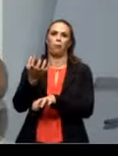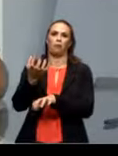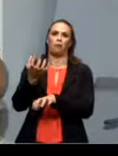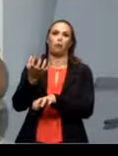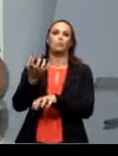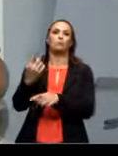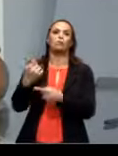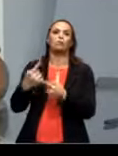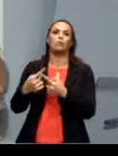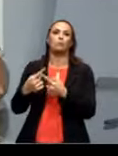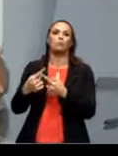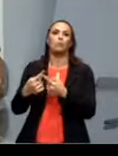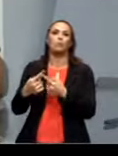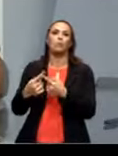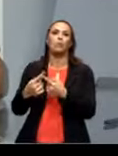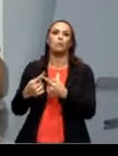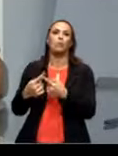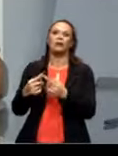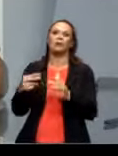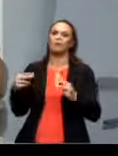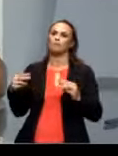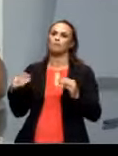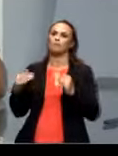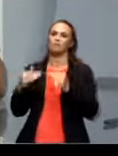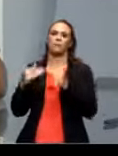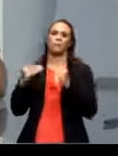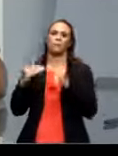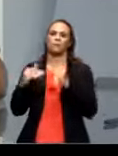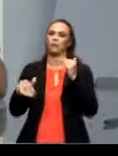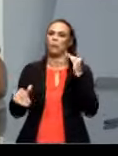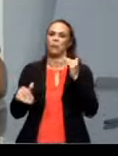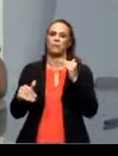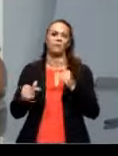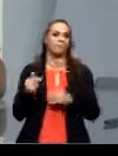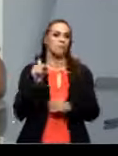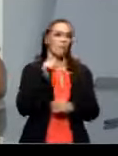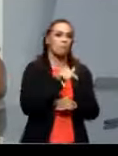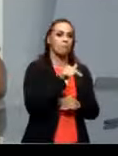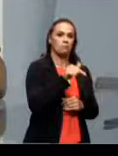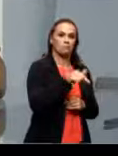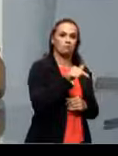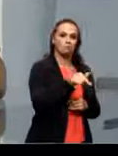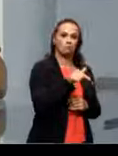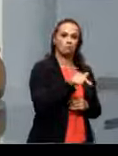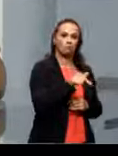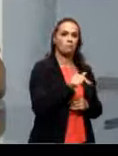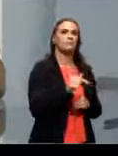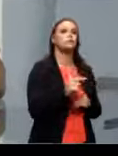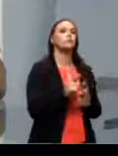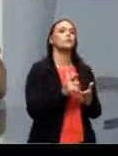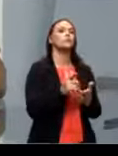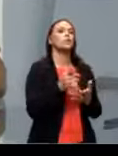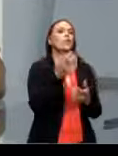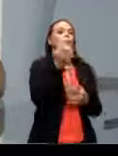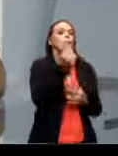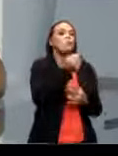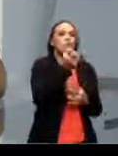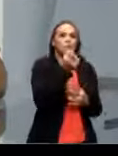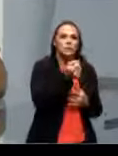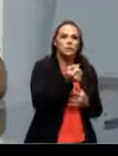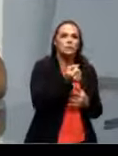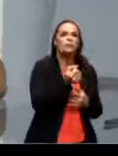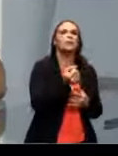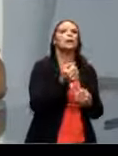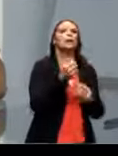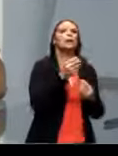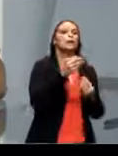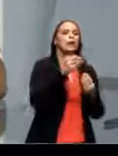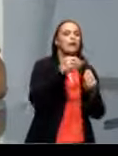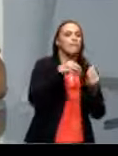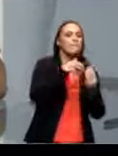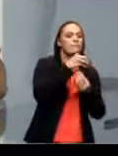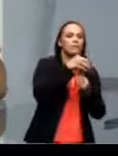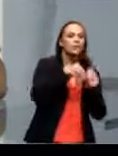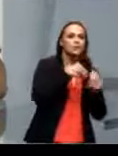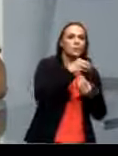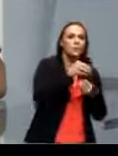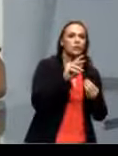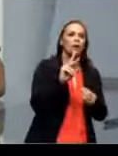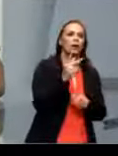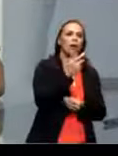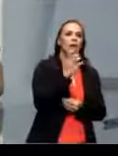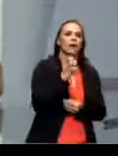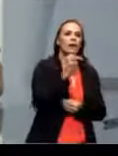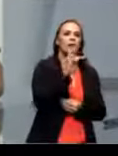tem uma parte gordurosa e uma outra parte líquida, né? Solúvel em água, ele é uma mistura